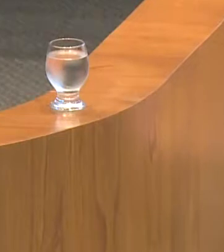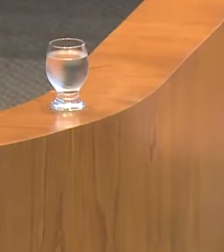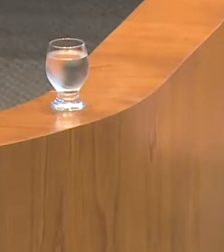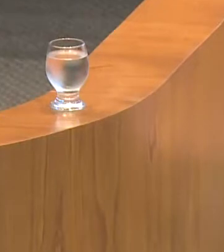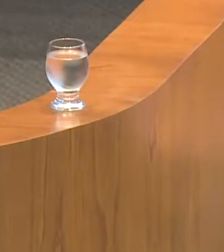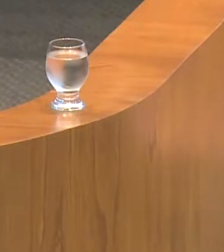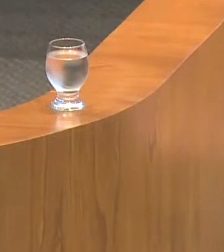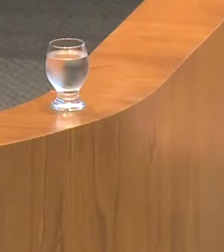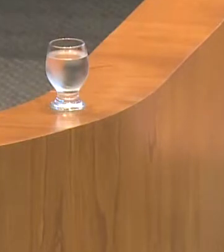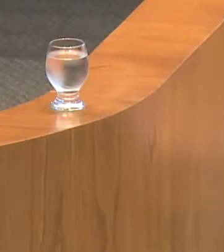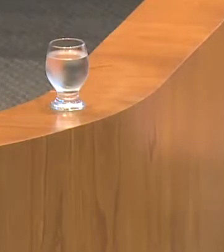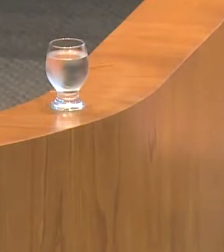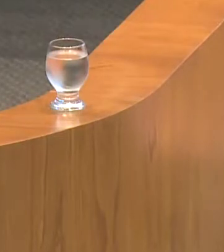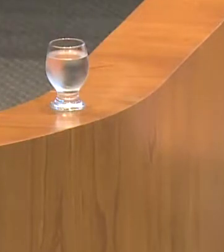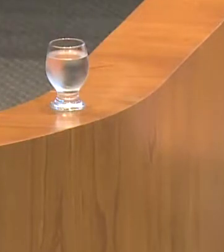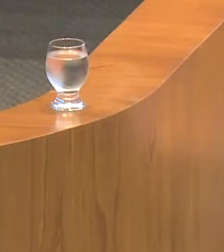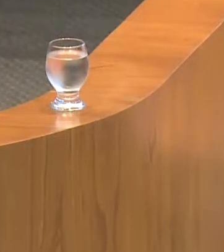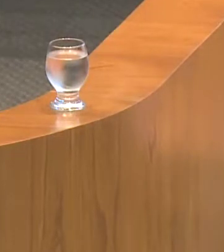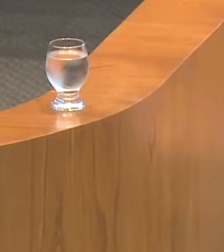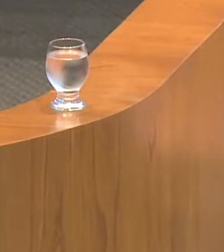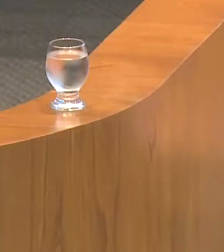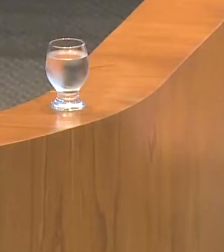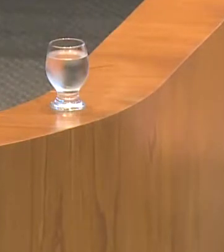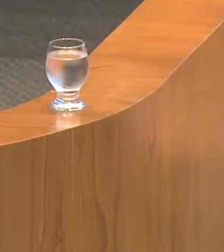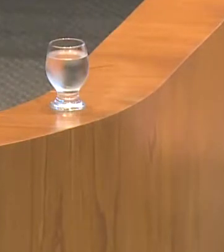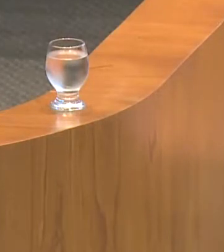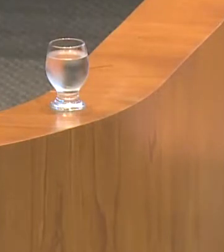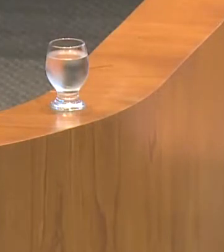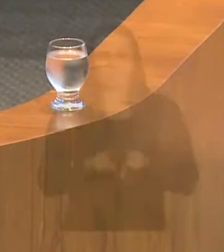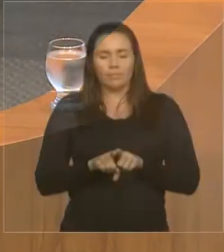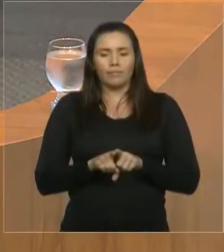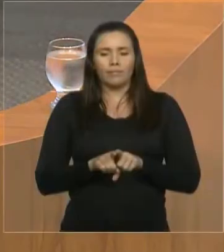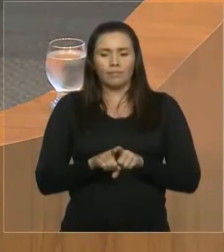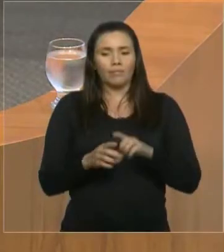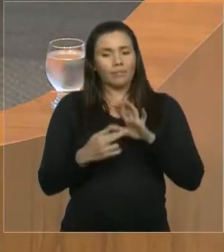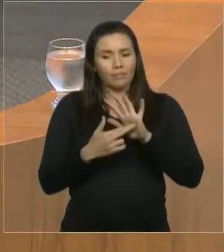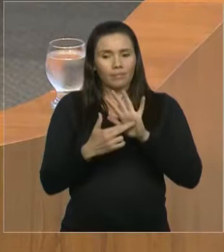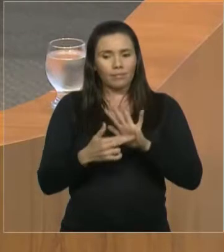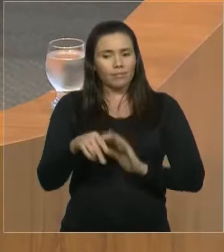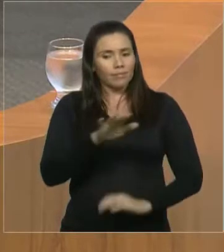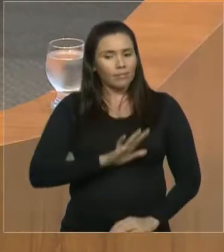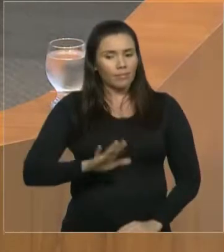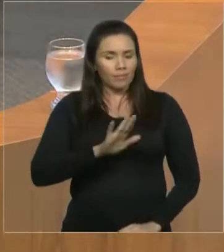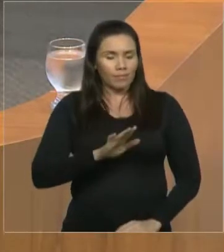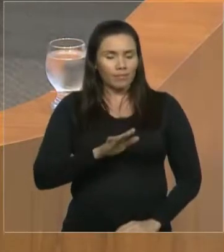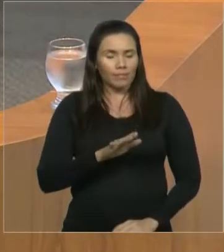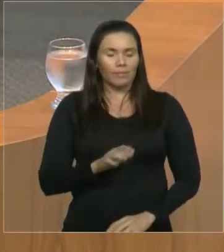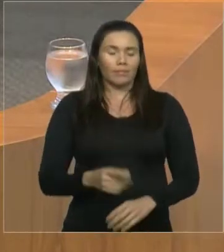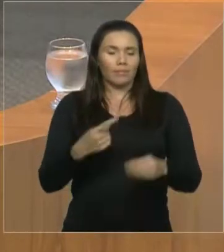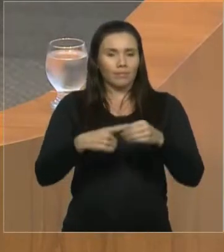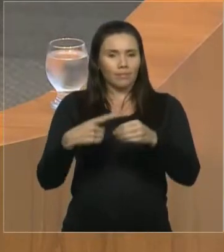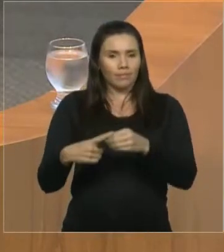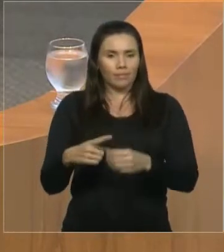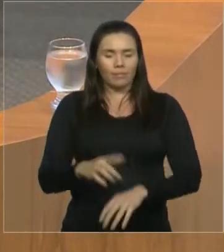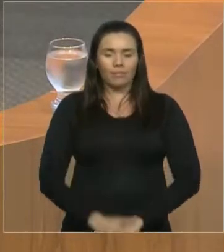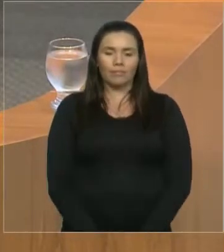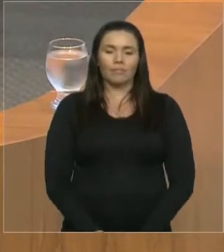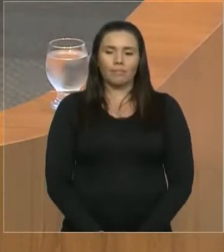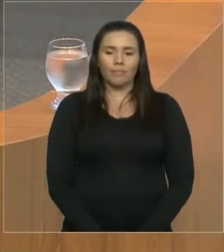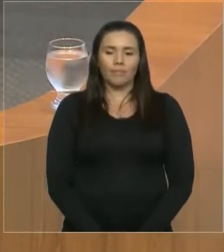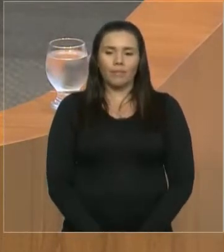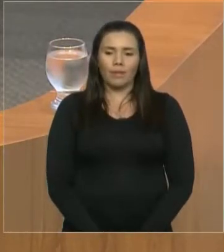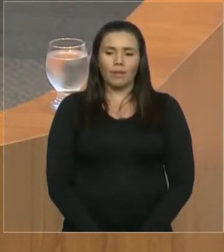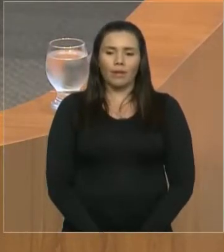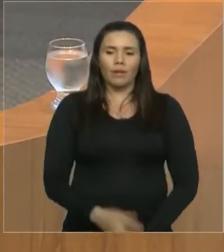talvez esse pastor Cavalcante, que é da nossa região tocantina e representa muito bem aquele município, e talvez este seja o